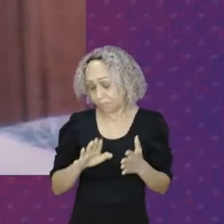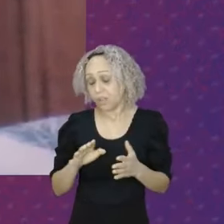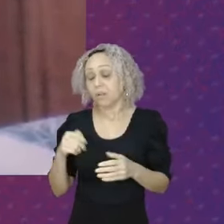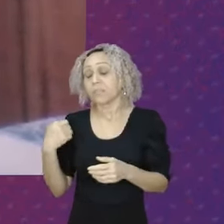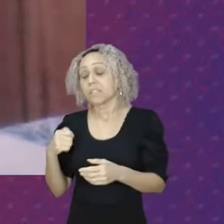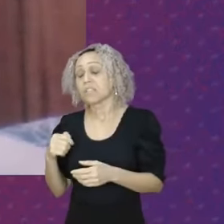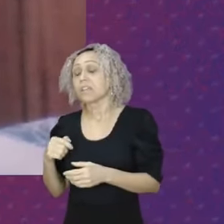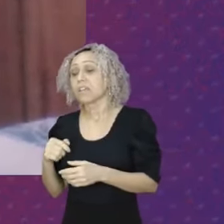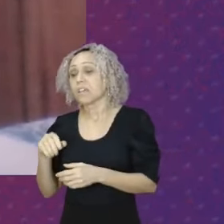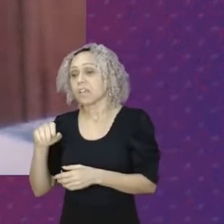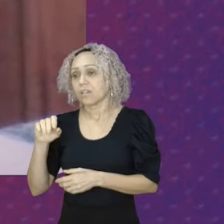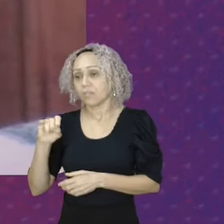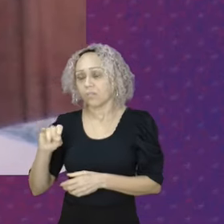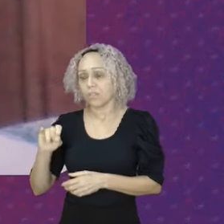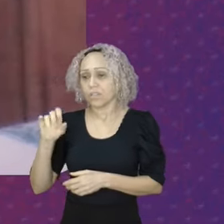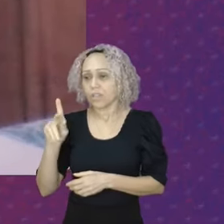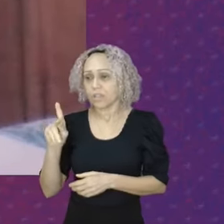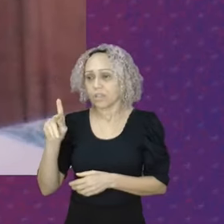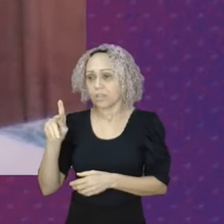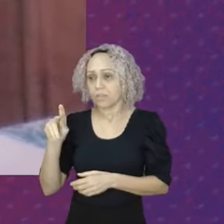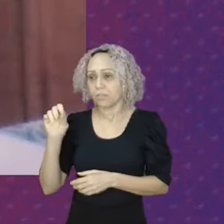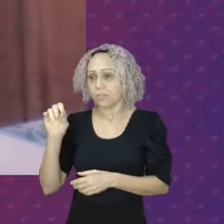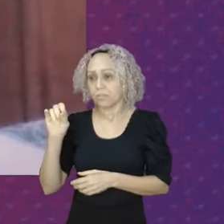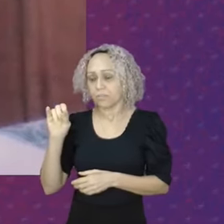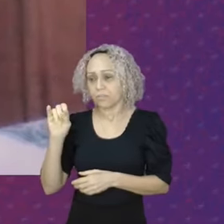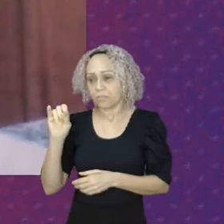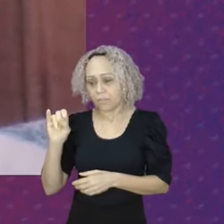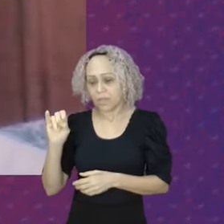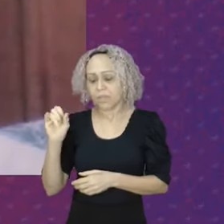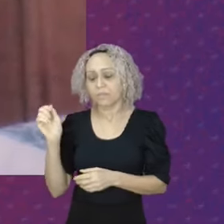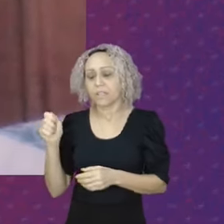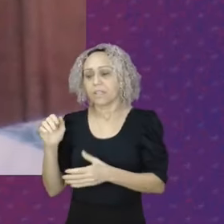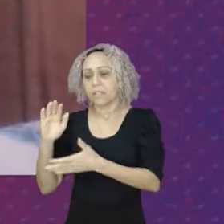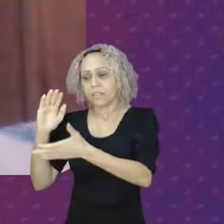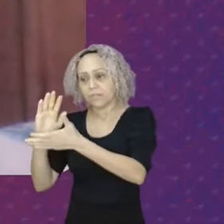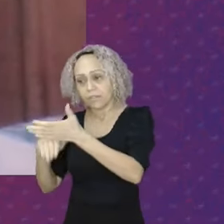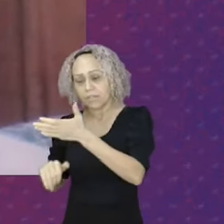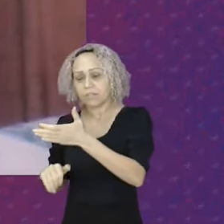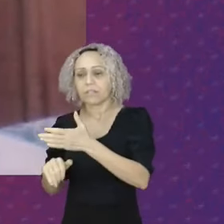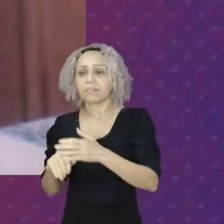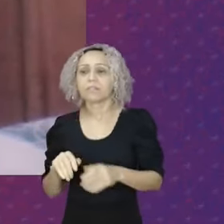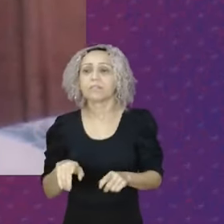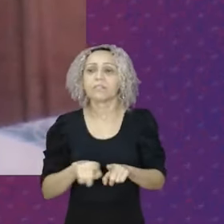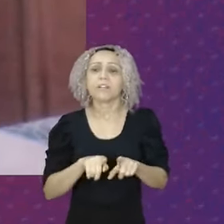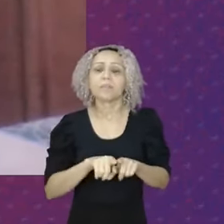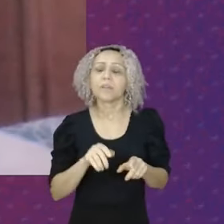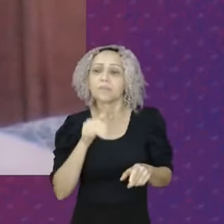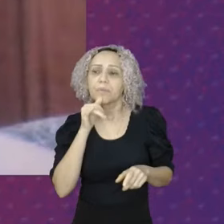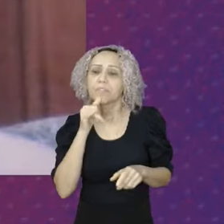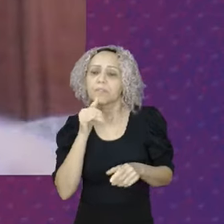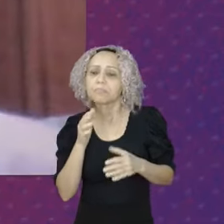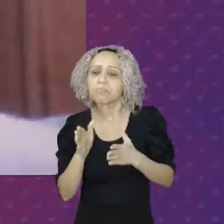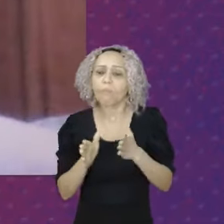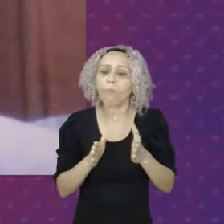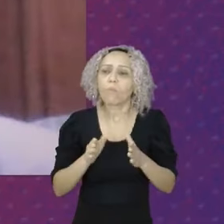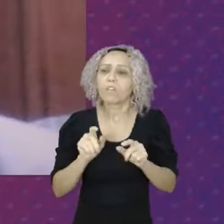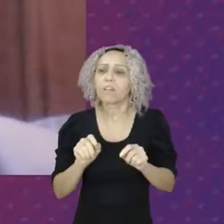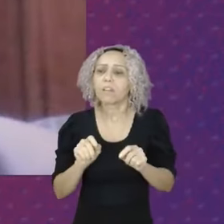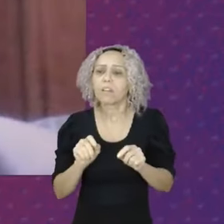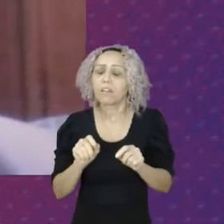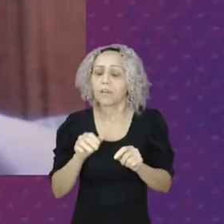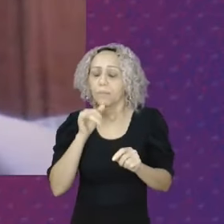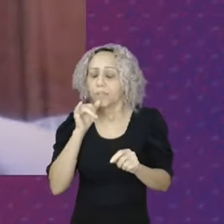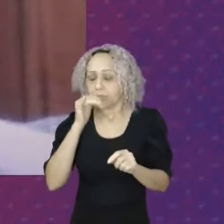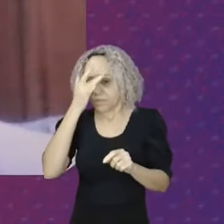expedição de instruções sobre a escolha do local de votação de maior fácil ou de maior acesso de acesso mais fácil para o eleitor com